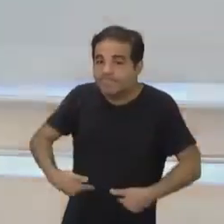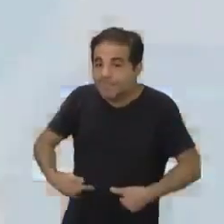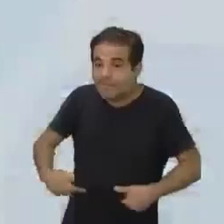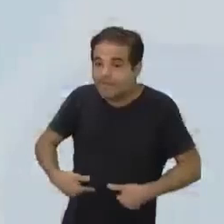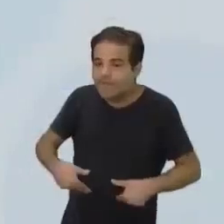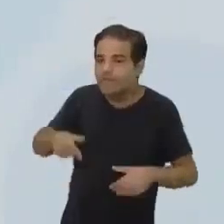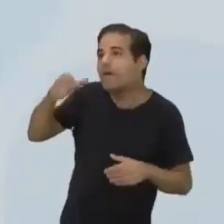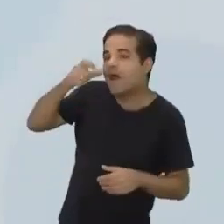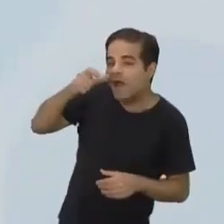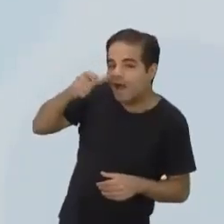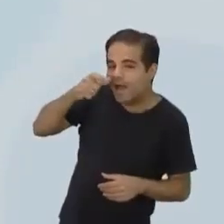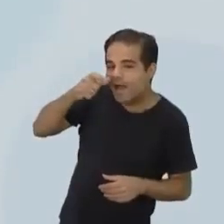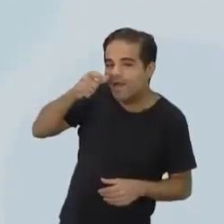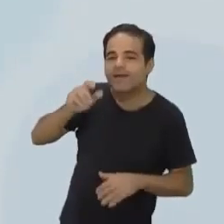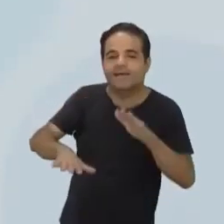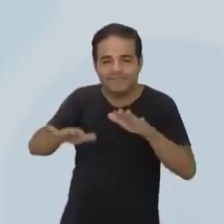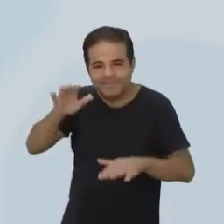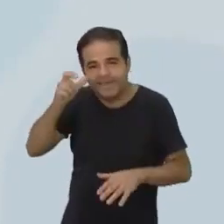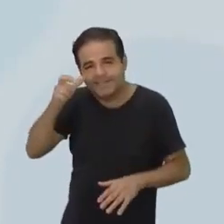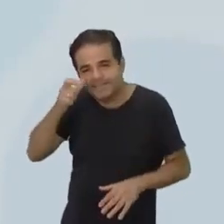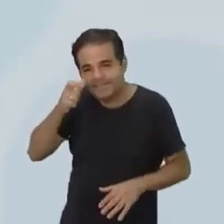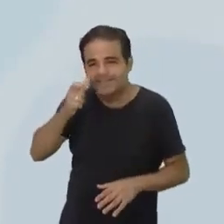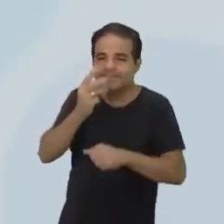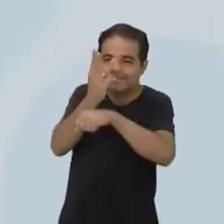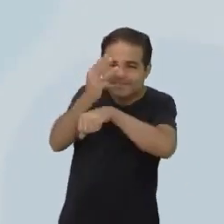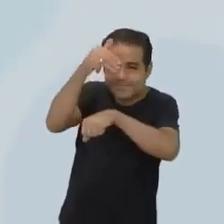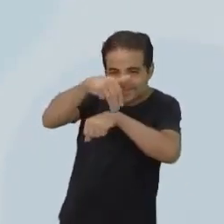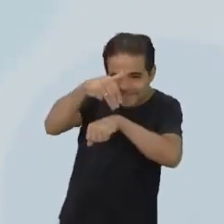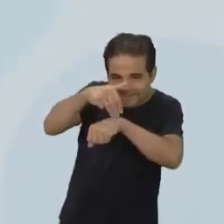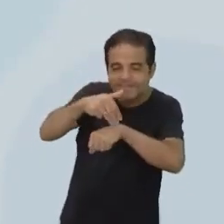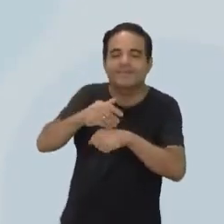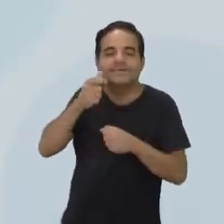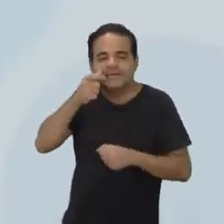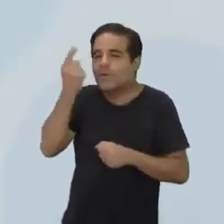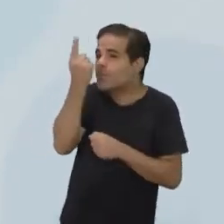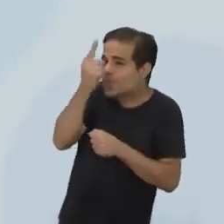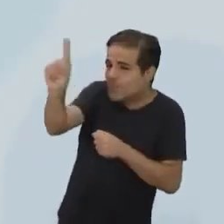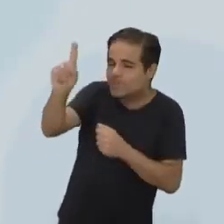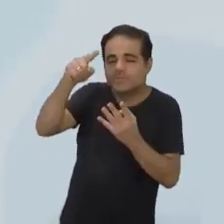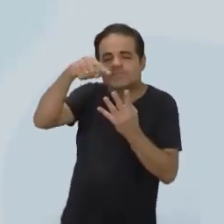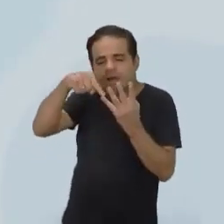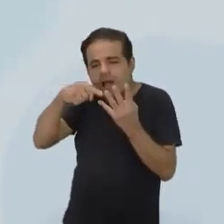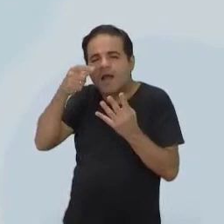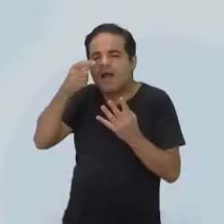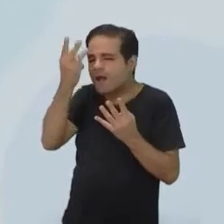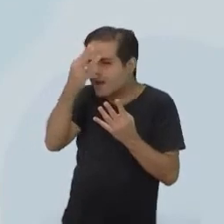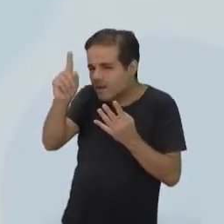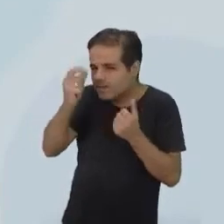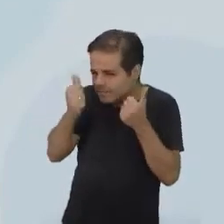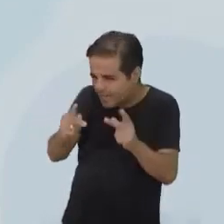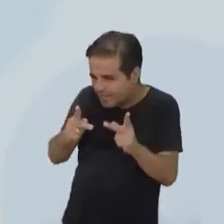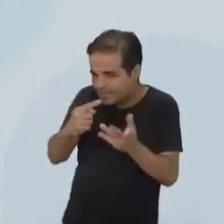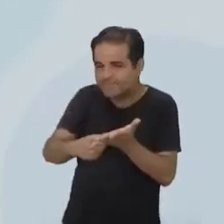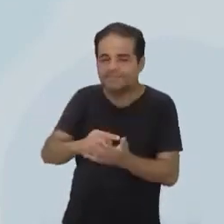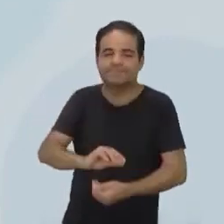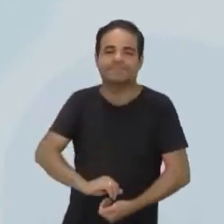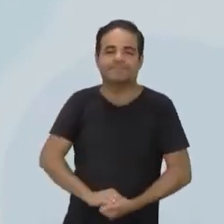né, de observar. Então, mais 3 minutinhos para essa última imagem que a gente vai analisar agora, certo?